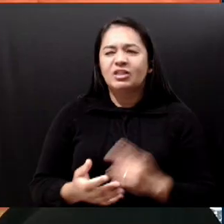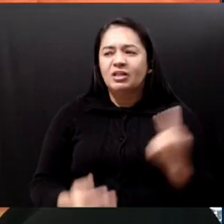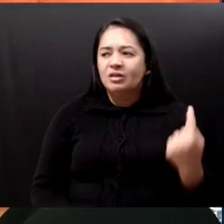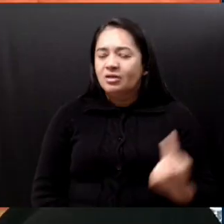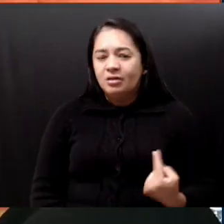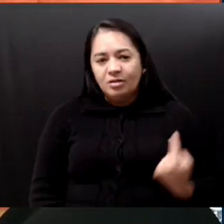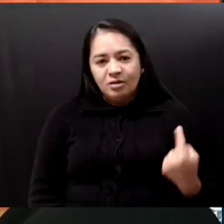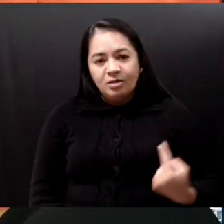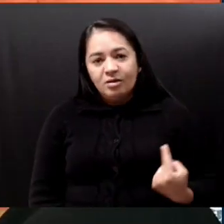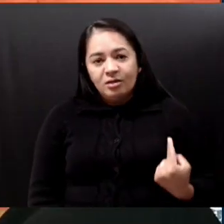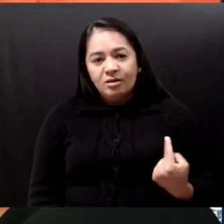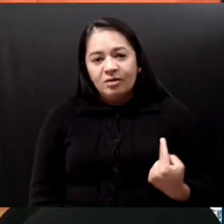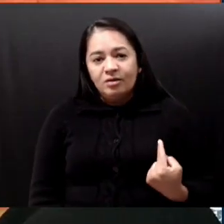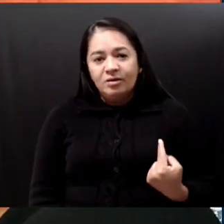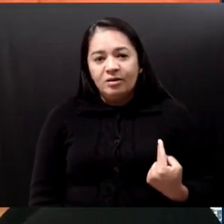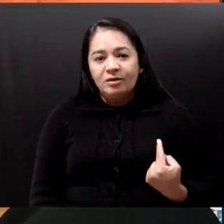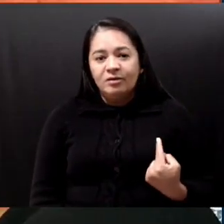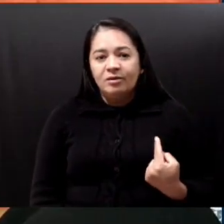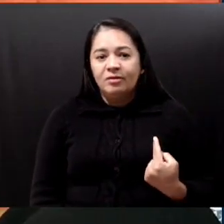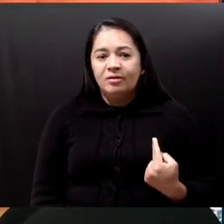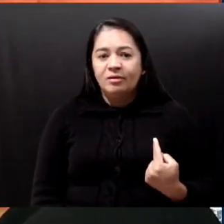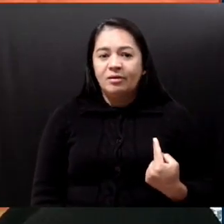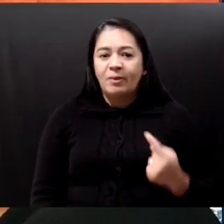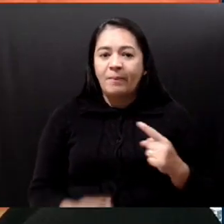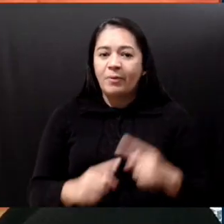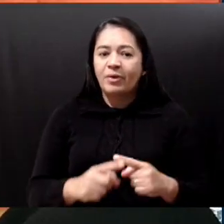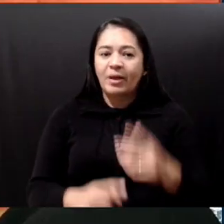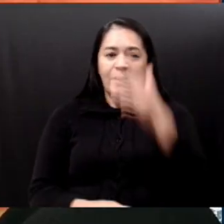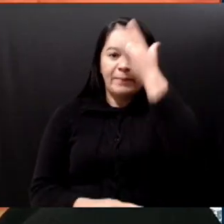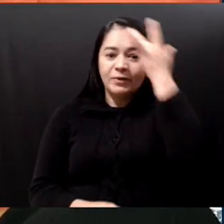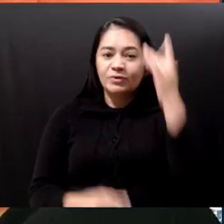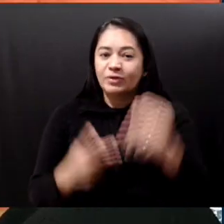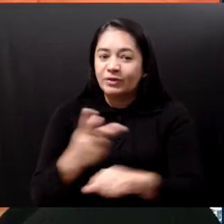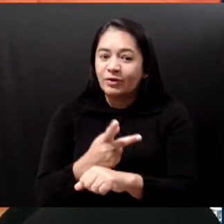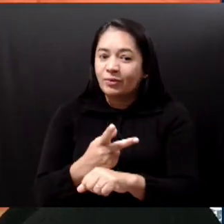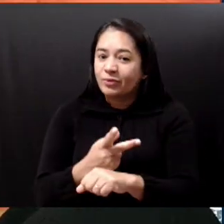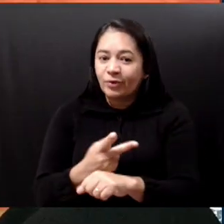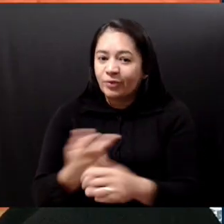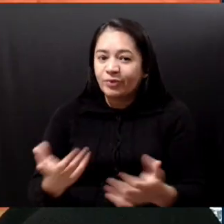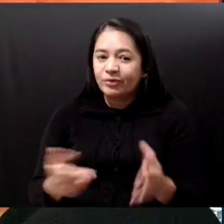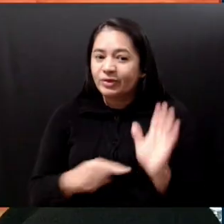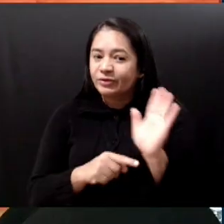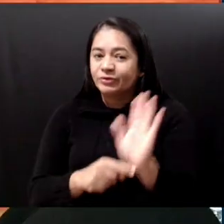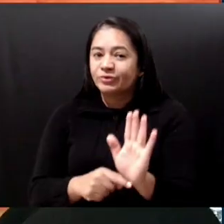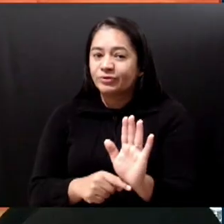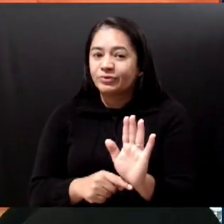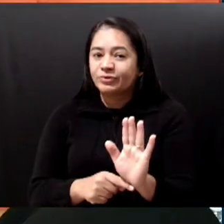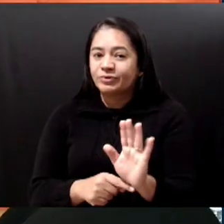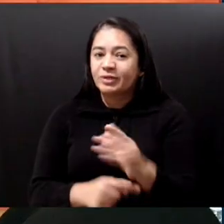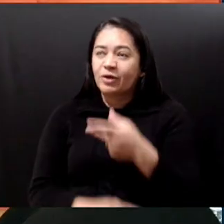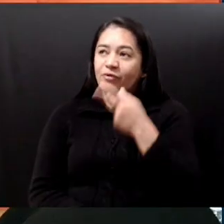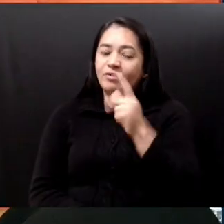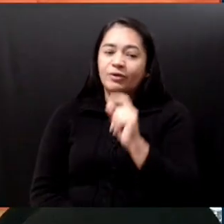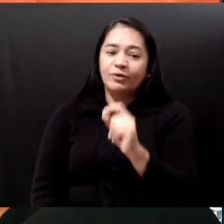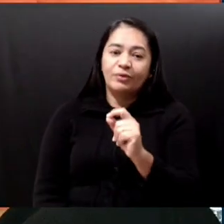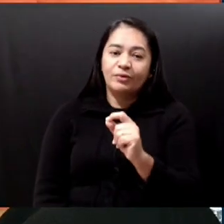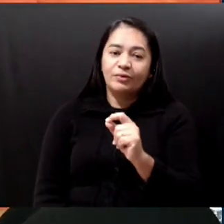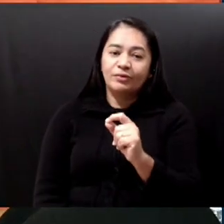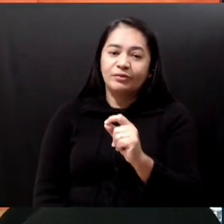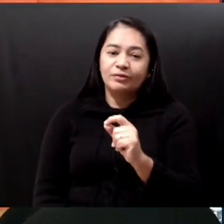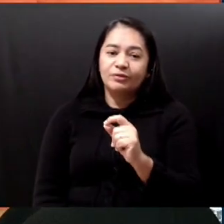é solitário para quem não busca isso, né? sim. Para quem não busca ajuda. Eu falo que eu, com toda a minha experiência